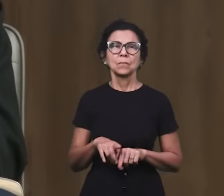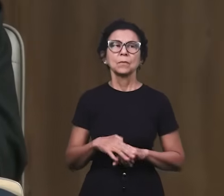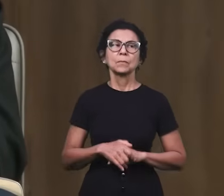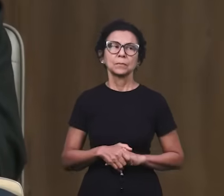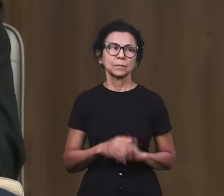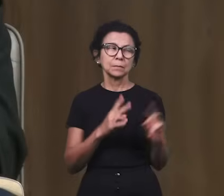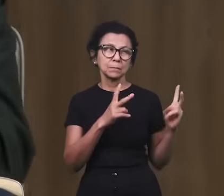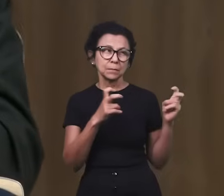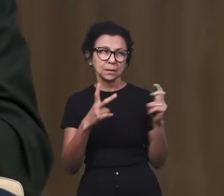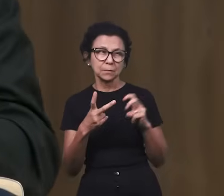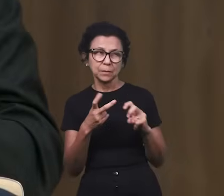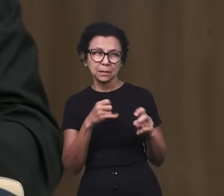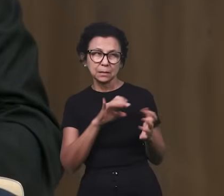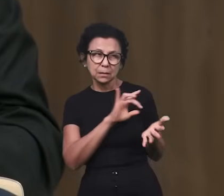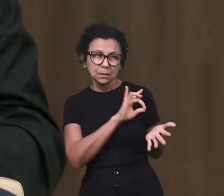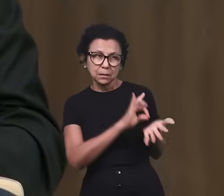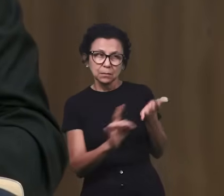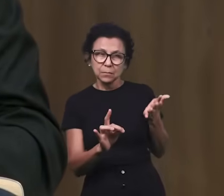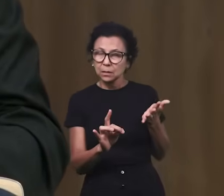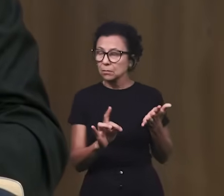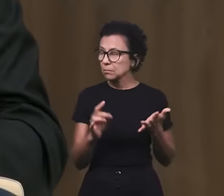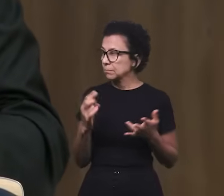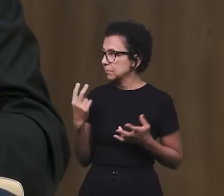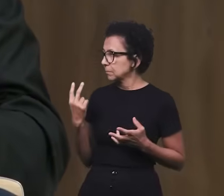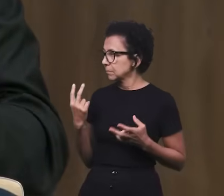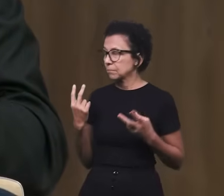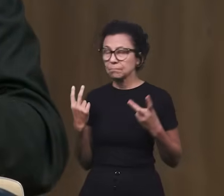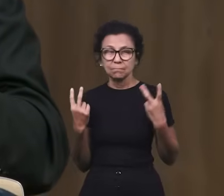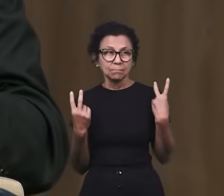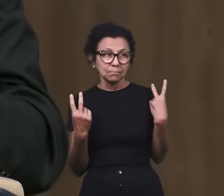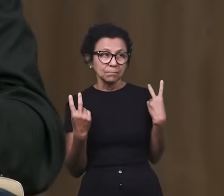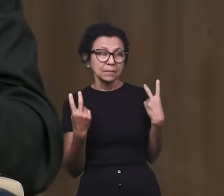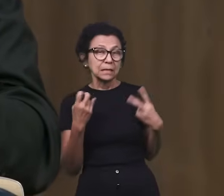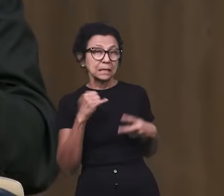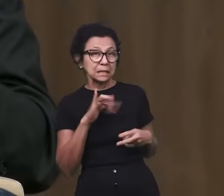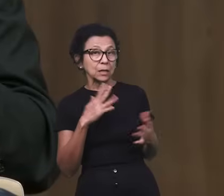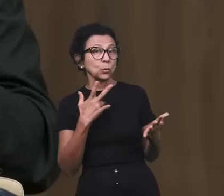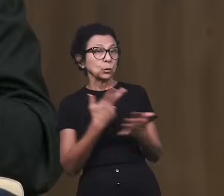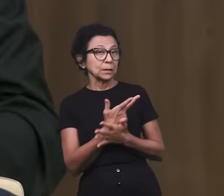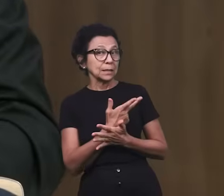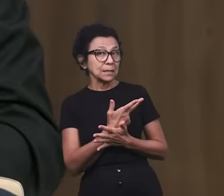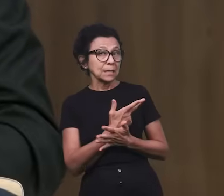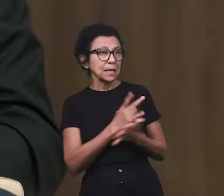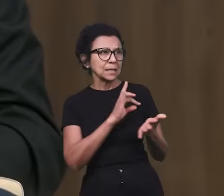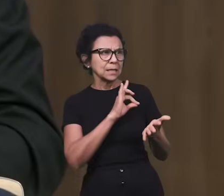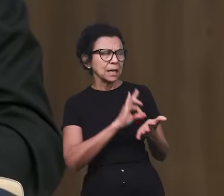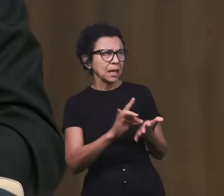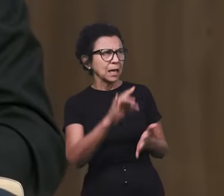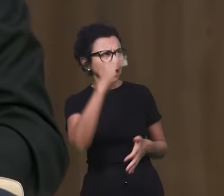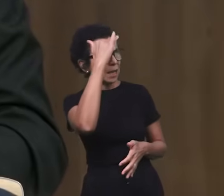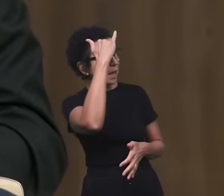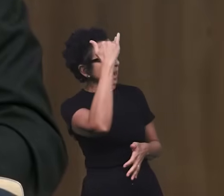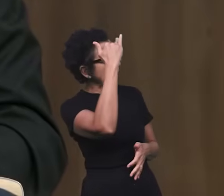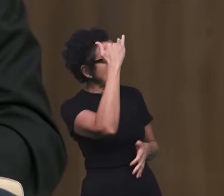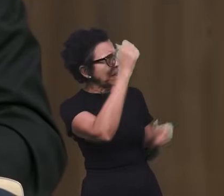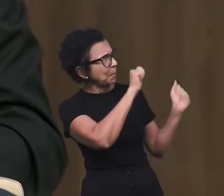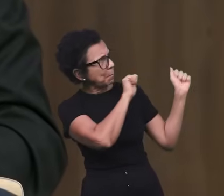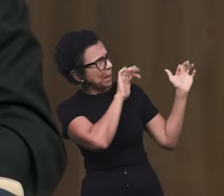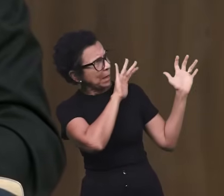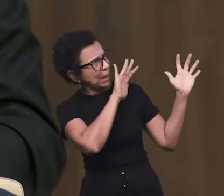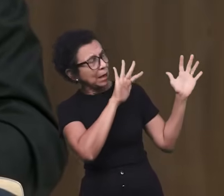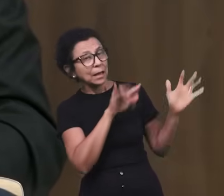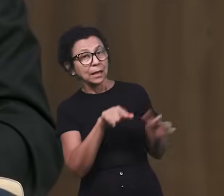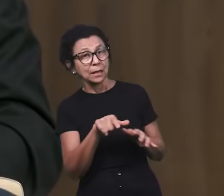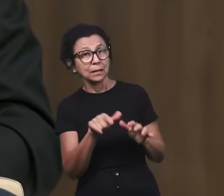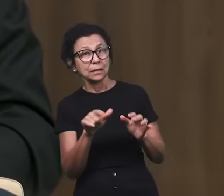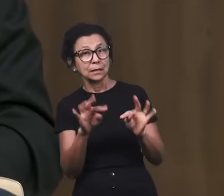movimento dos inimigos e comunicar às demais tribos que havia um ataque vindo de longe. Às